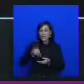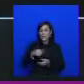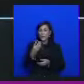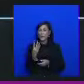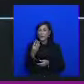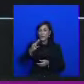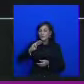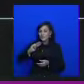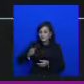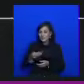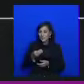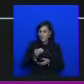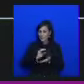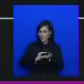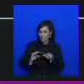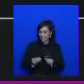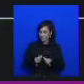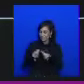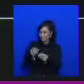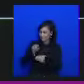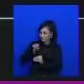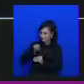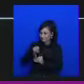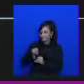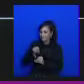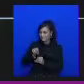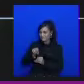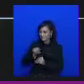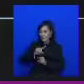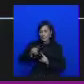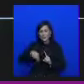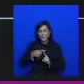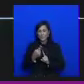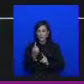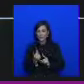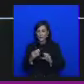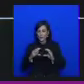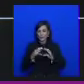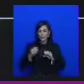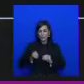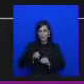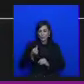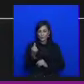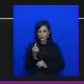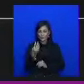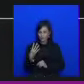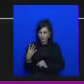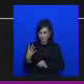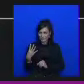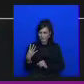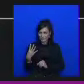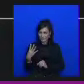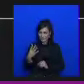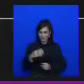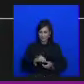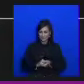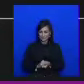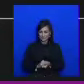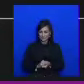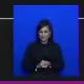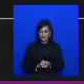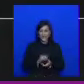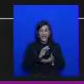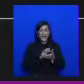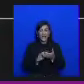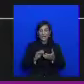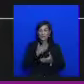4 milhões de reais. Esse prêmio pode ser seu. Vem chegando mais uma bola. 14, bola 14.